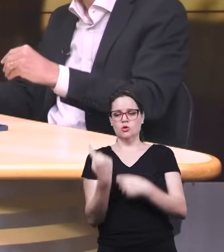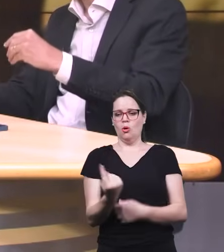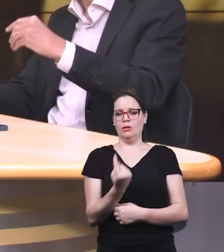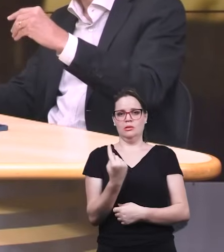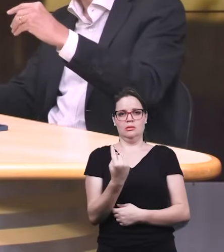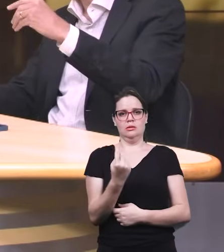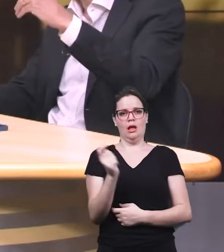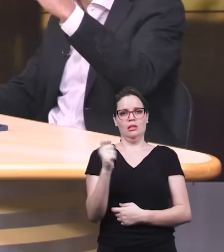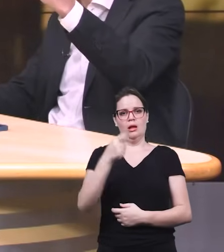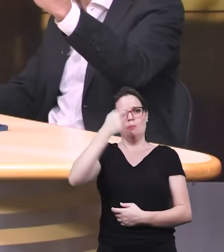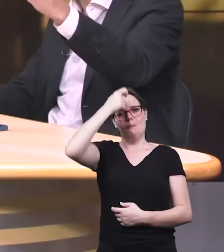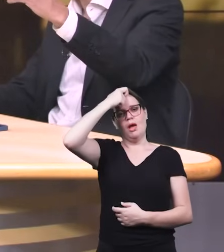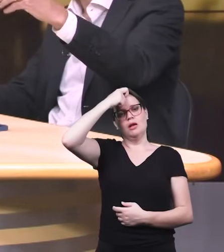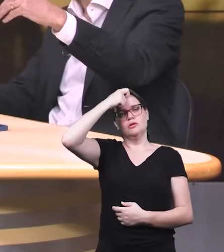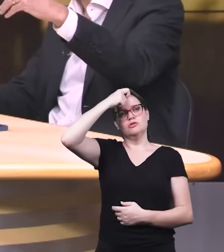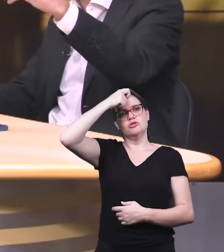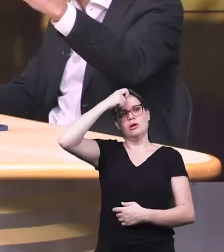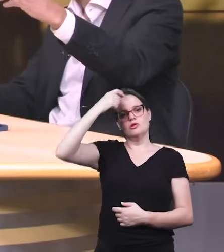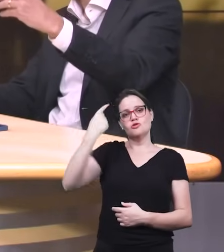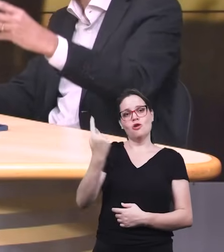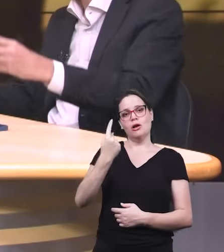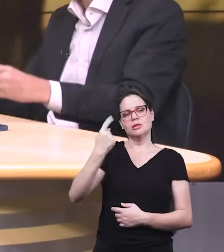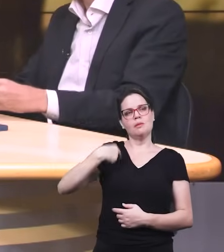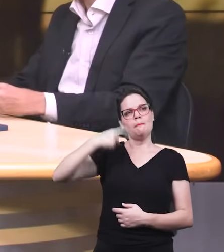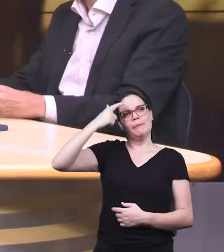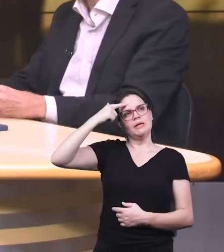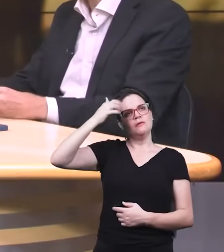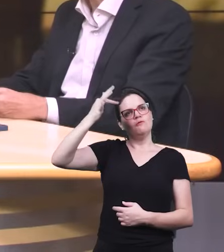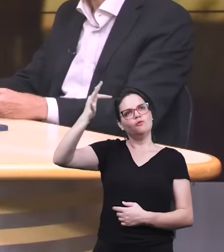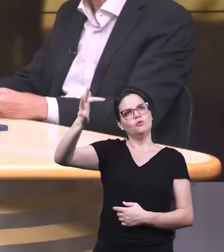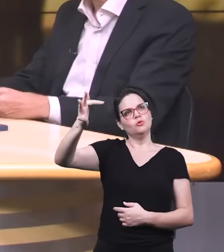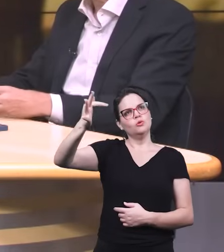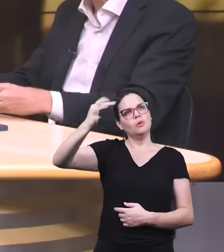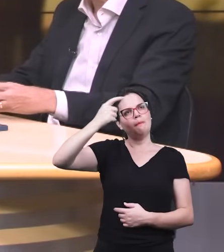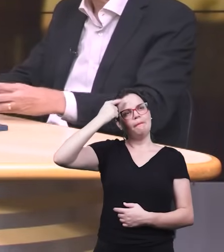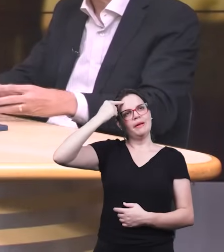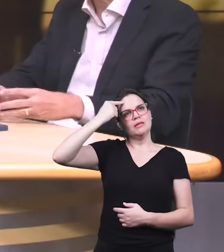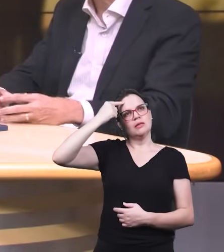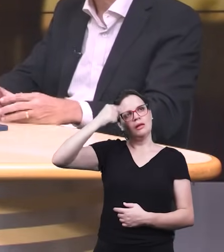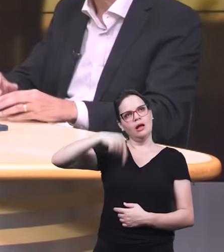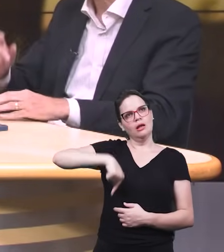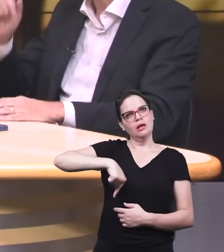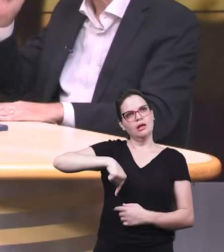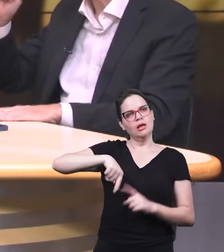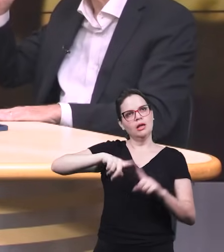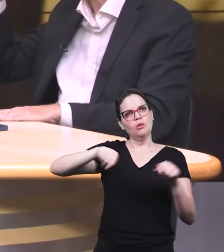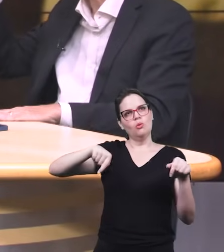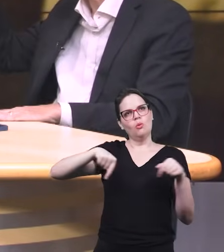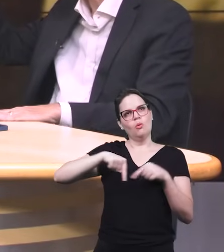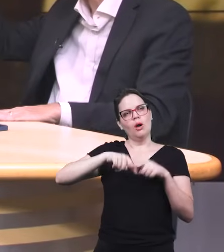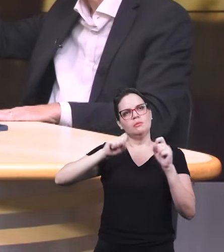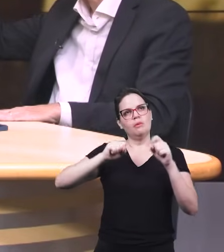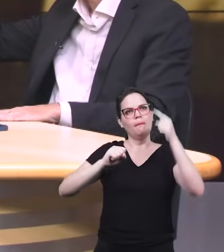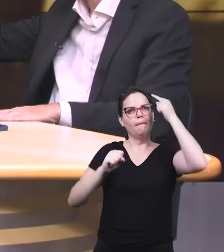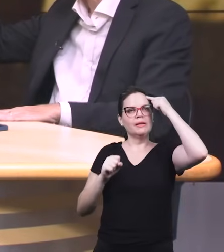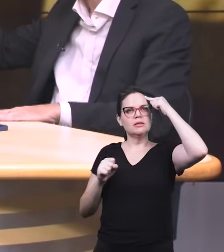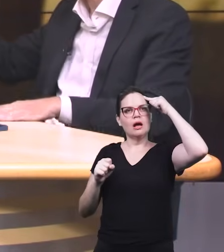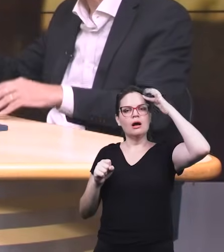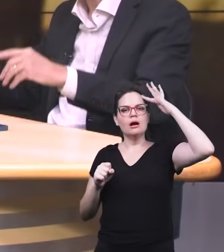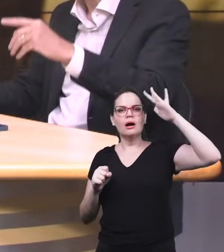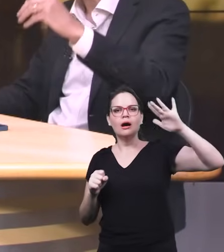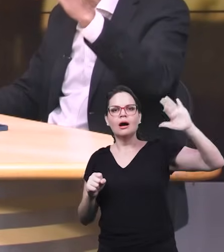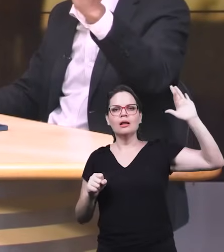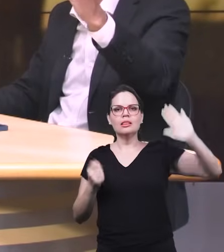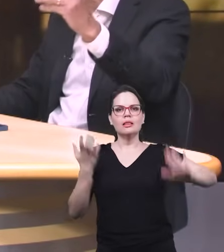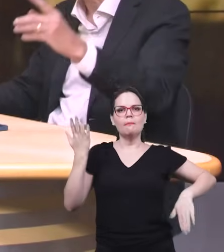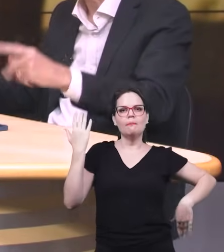está pensando no futuro, o que ela vai ser, e até em questão de espaço, ela está ali no quarto, ela está pensando, eu podia estar agora na praia,